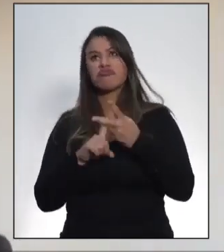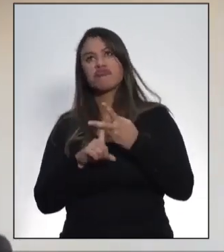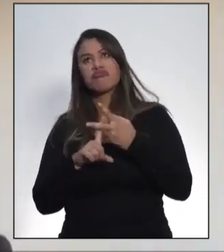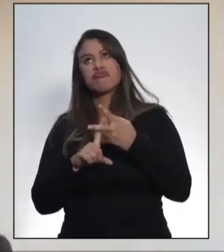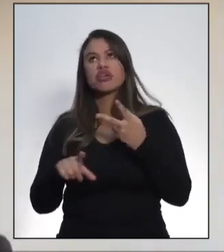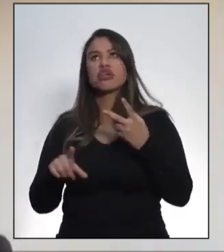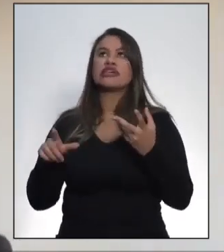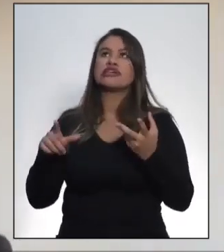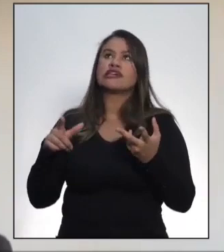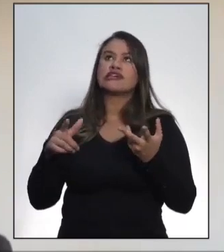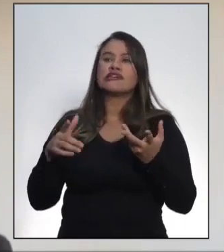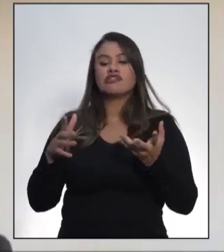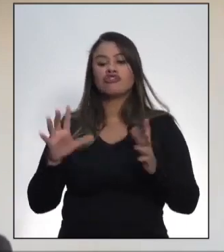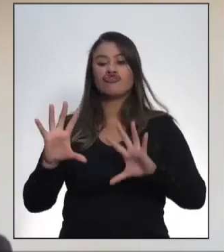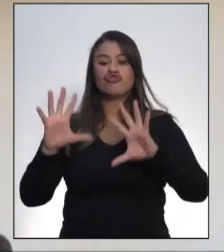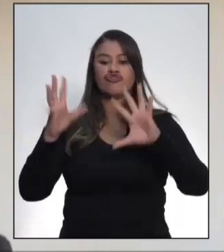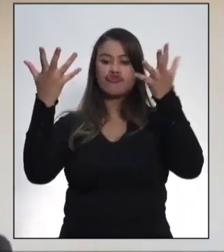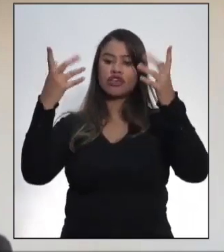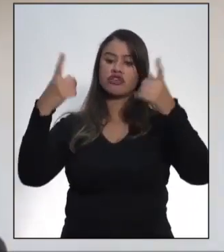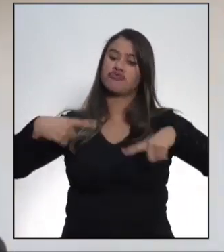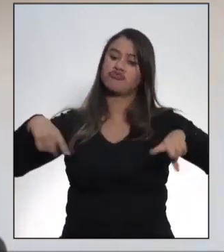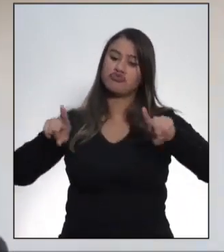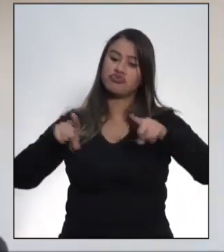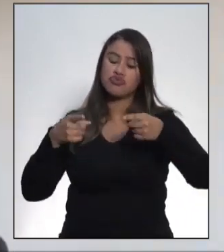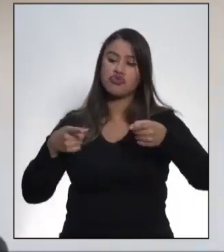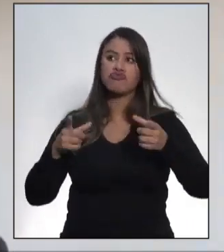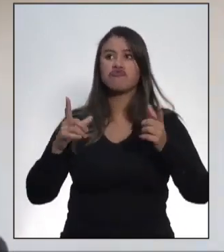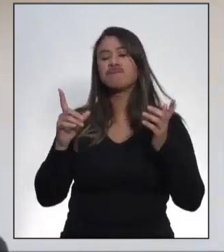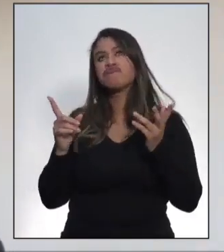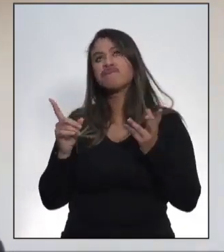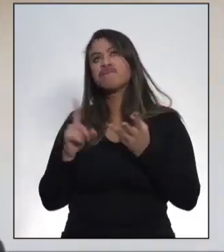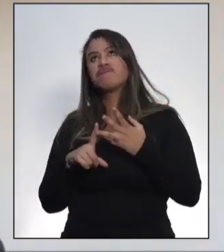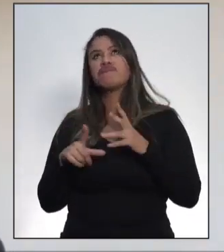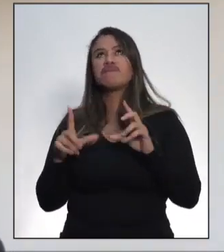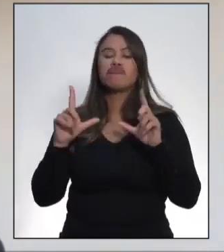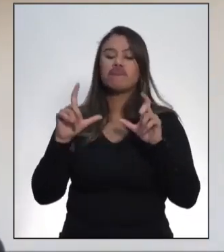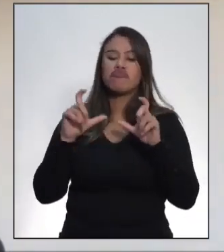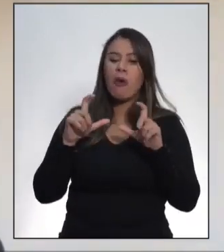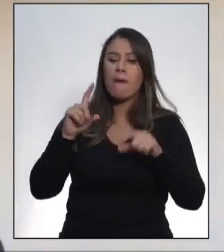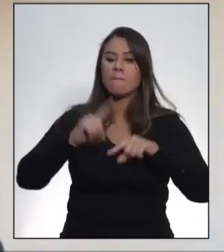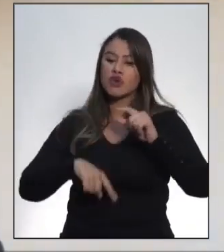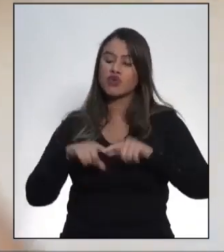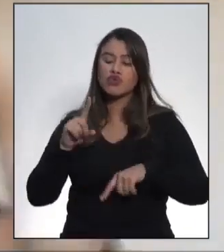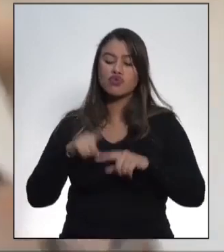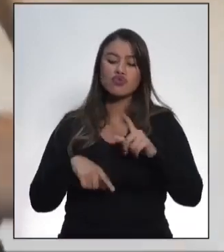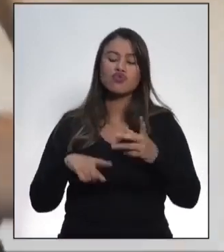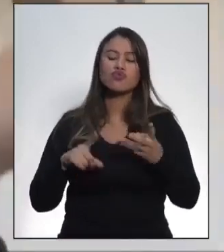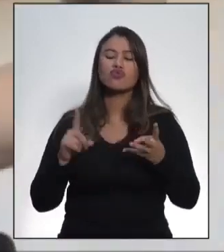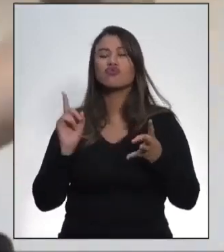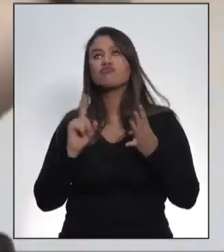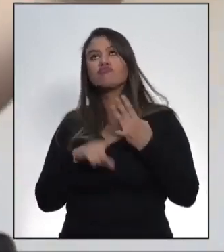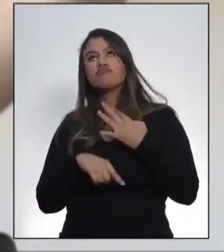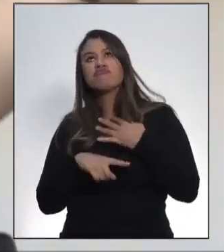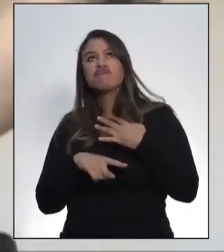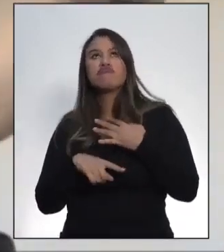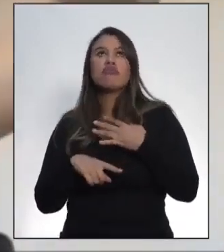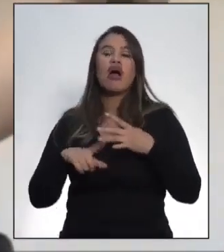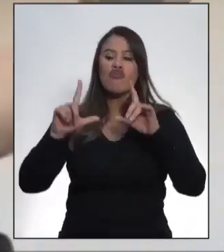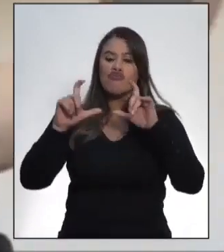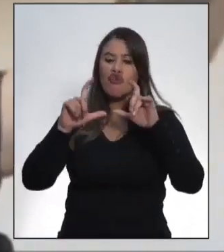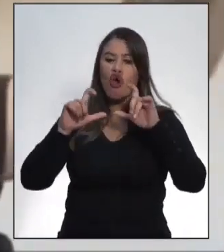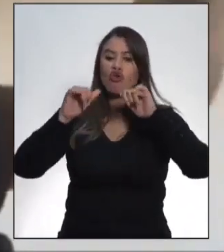é a fotografia de um grande evento de música, é a fotografia de um produto publicitário, é a fotografia de uma coisa,